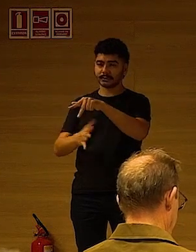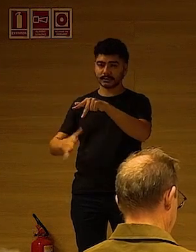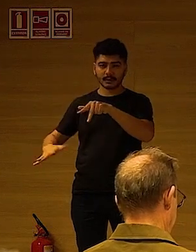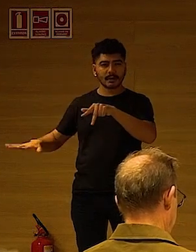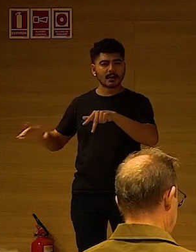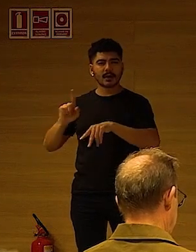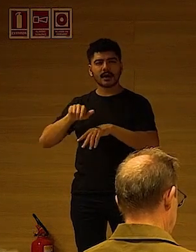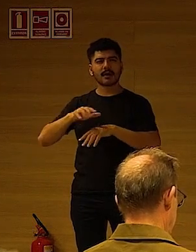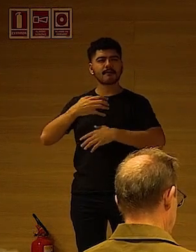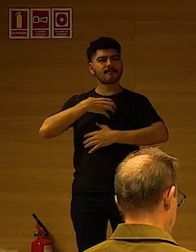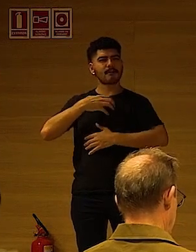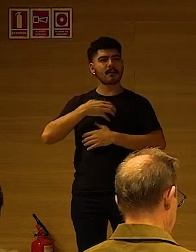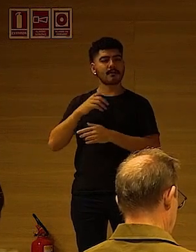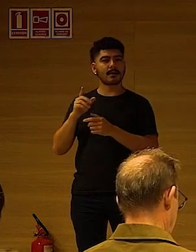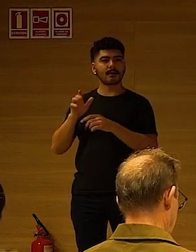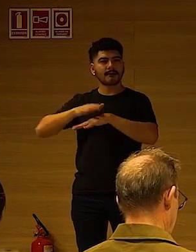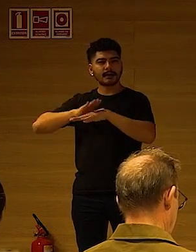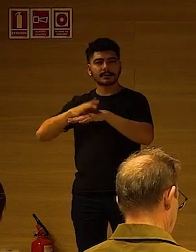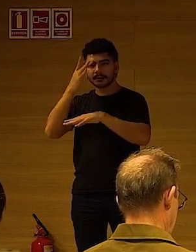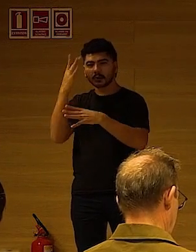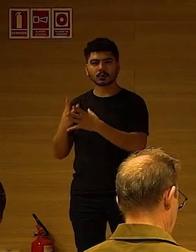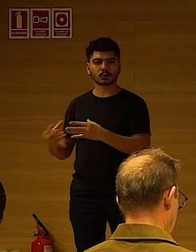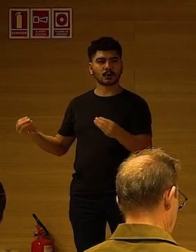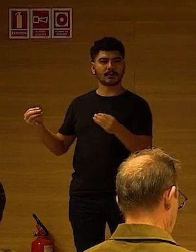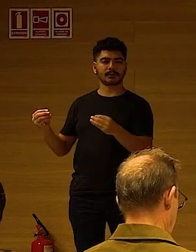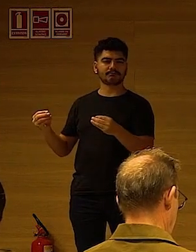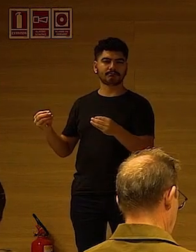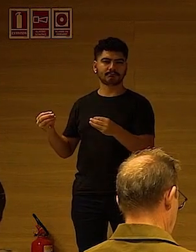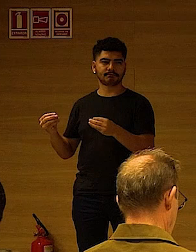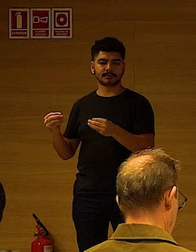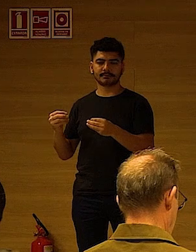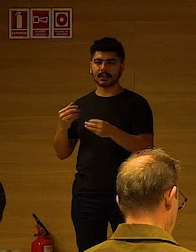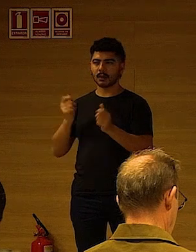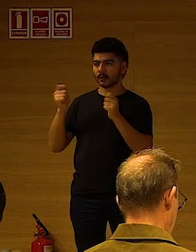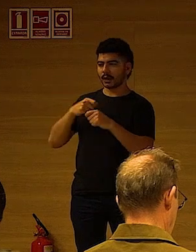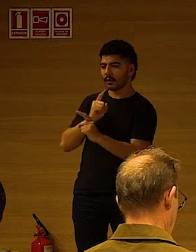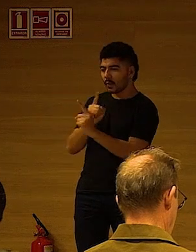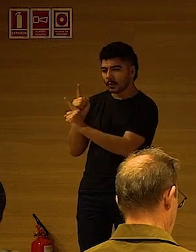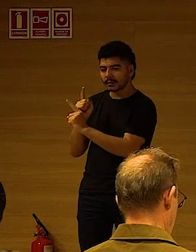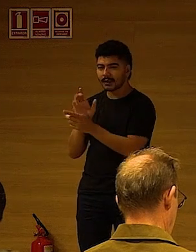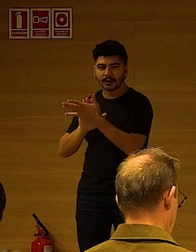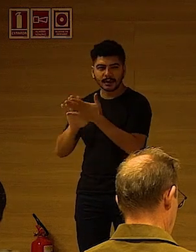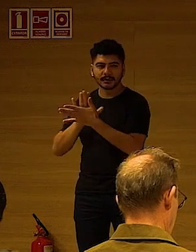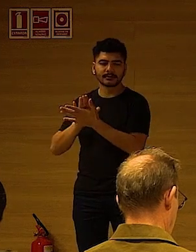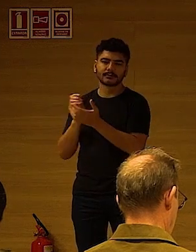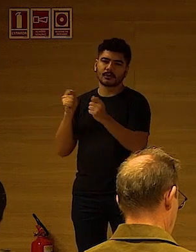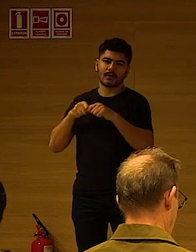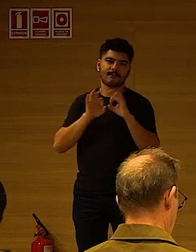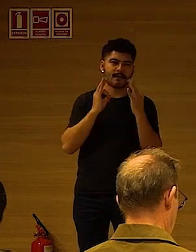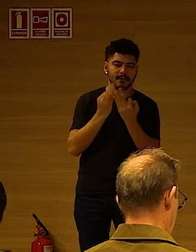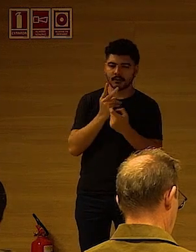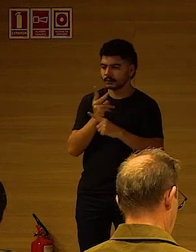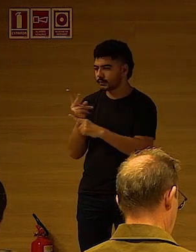um modo de desaparecer as pessoas sem deixar vestígio, né? Não tem mais como a família